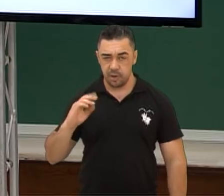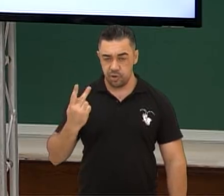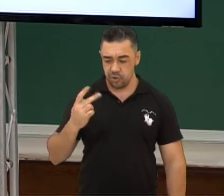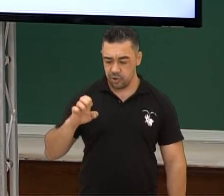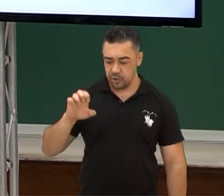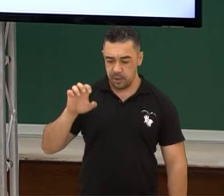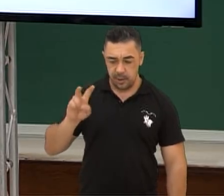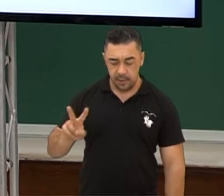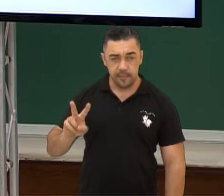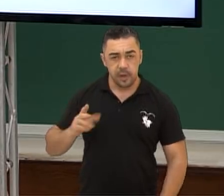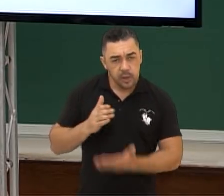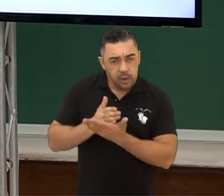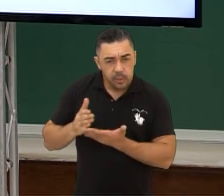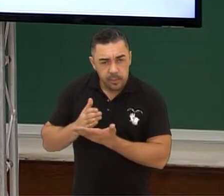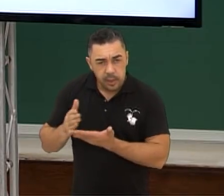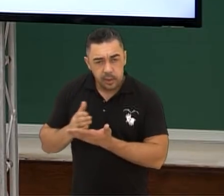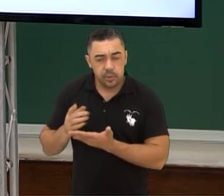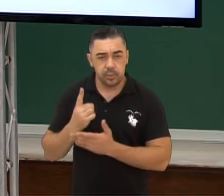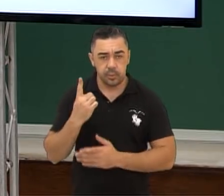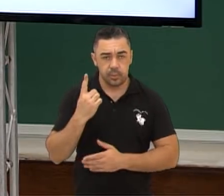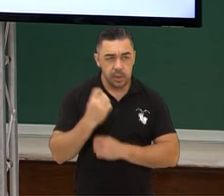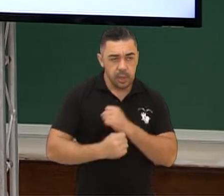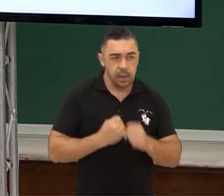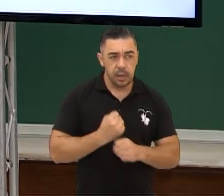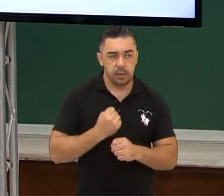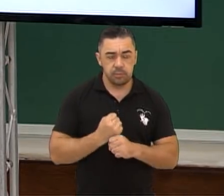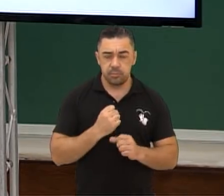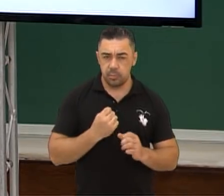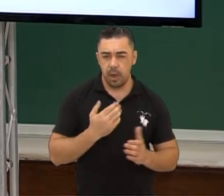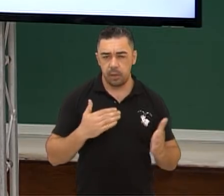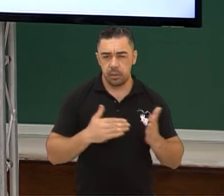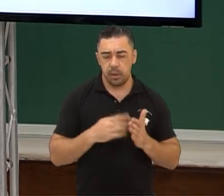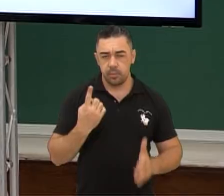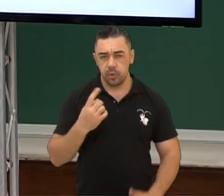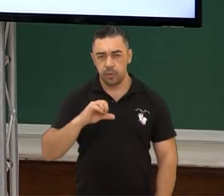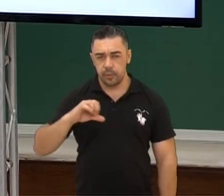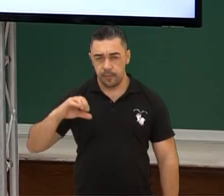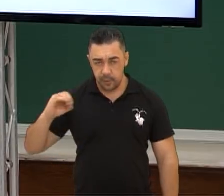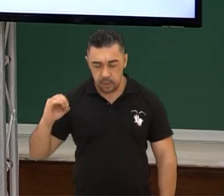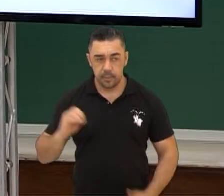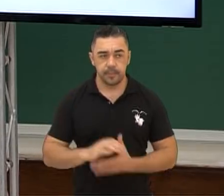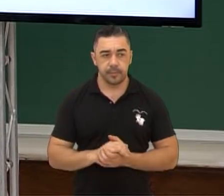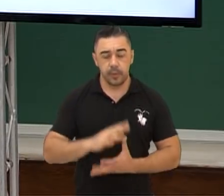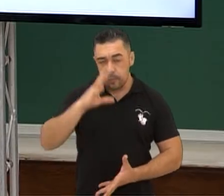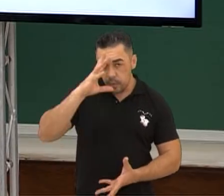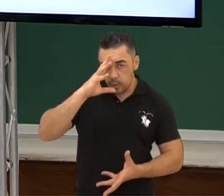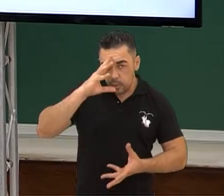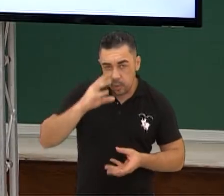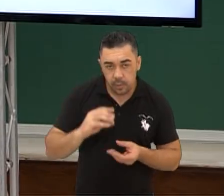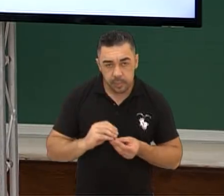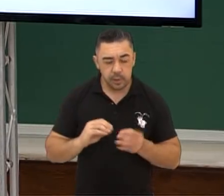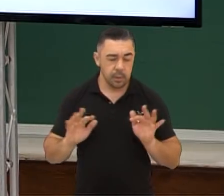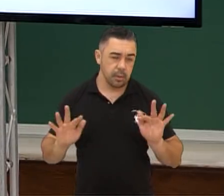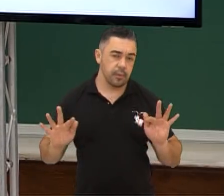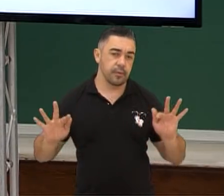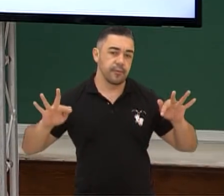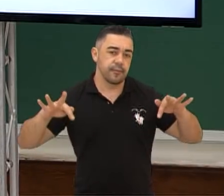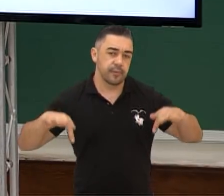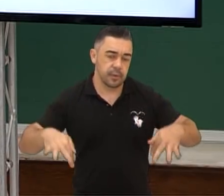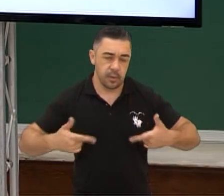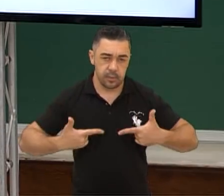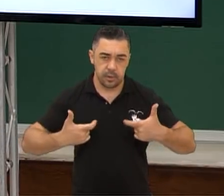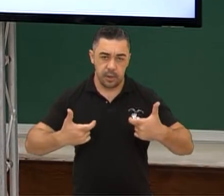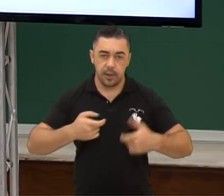dos anos 80, iniciozinho dos anos 90. Nós vamos falar sobre o governo dele e nós vamos compreender esse período aí final da Guerra